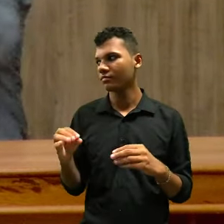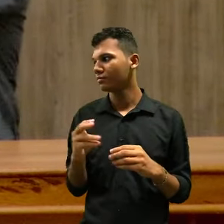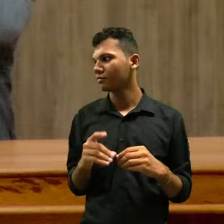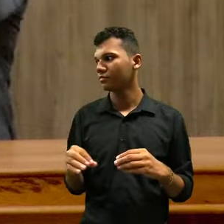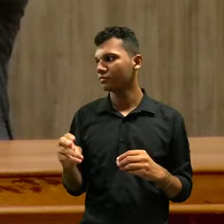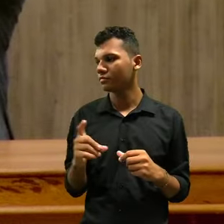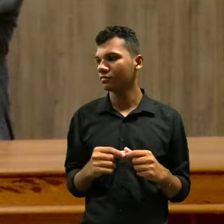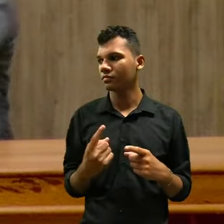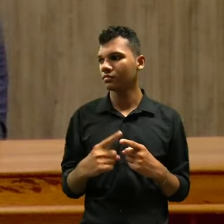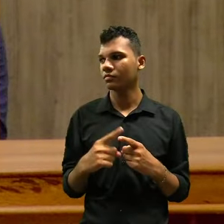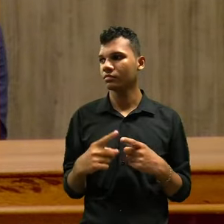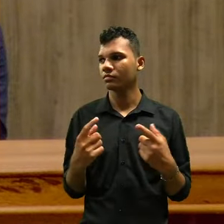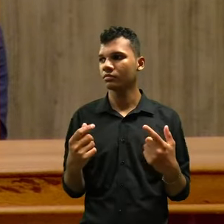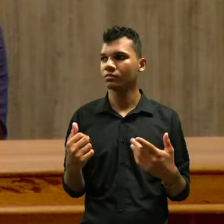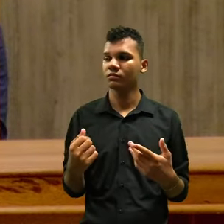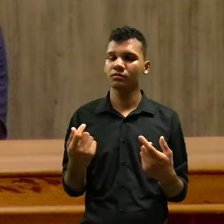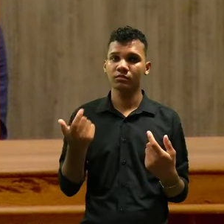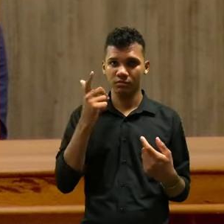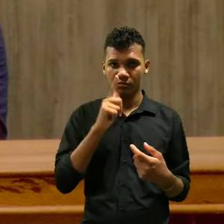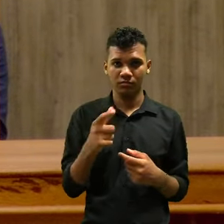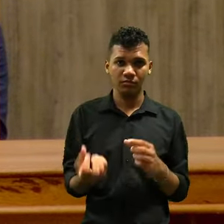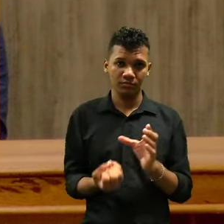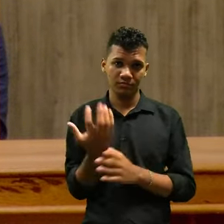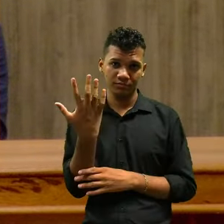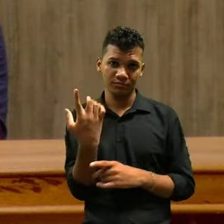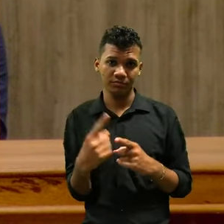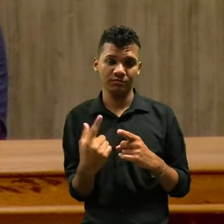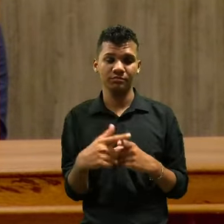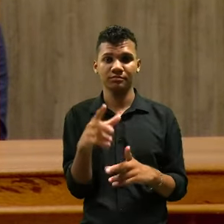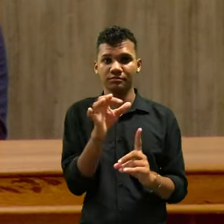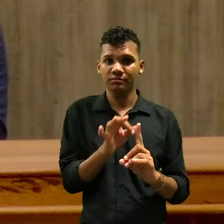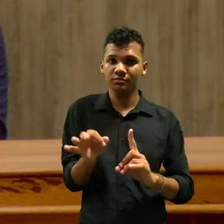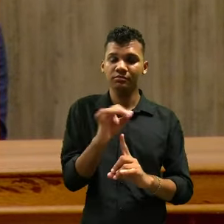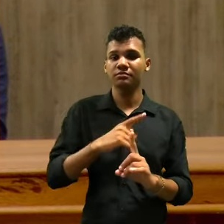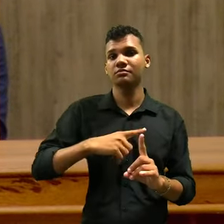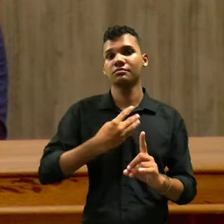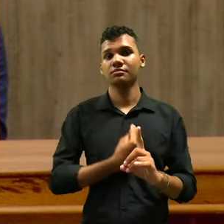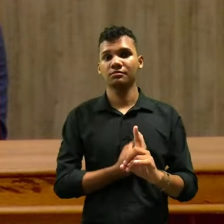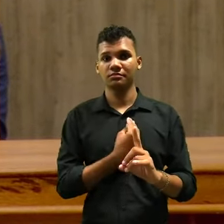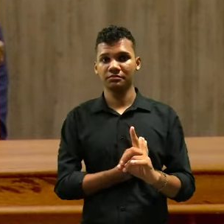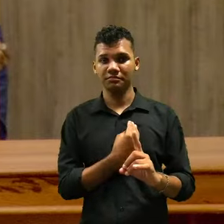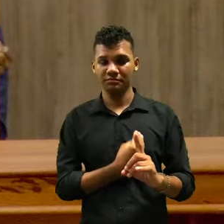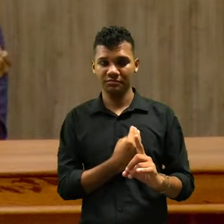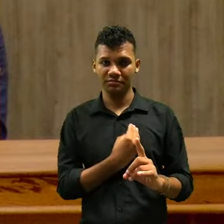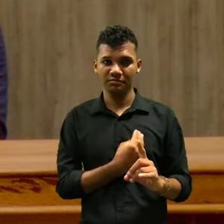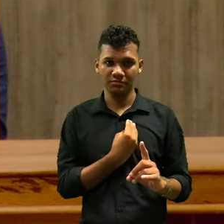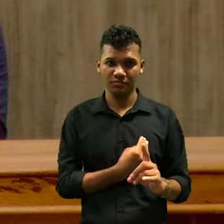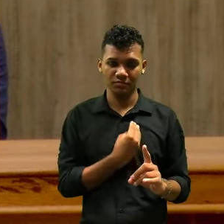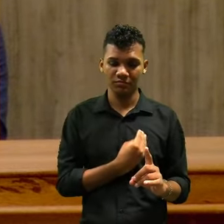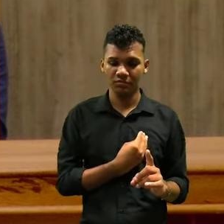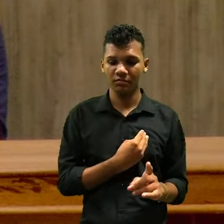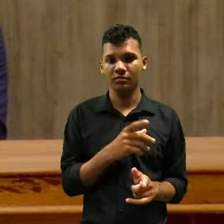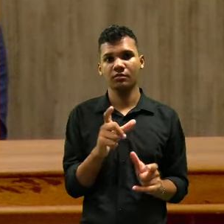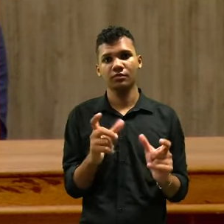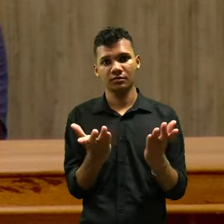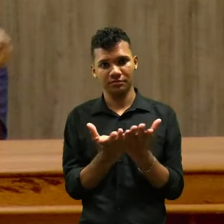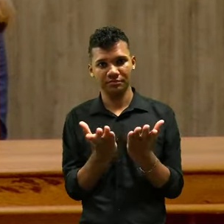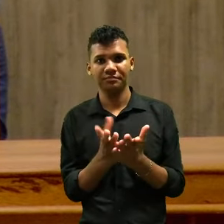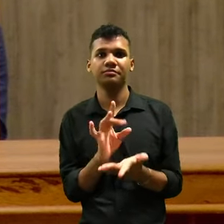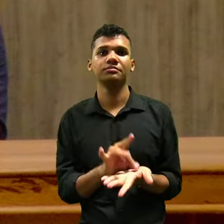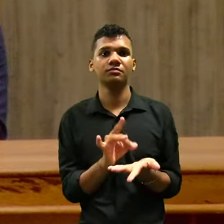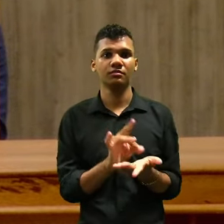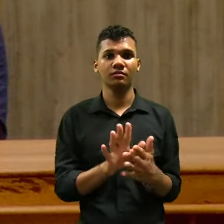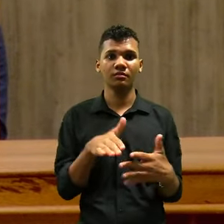ele produz por si porque o Espírito está na vida dele e dela a